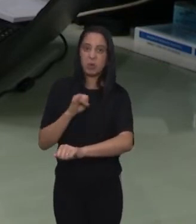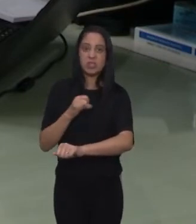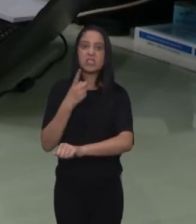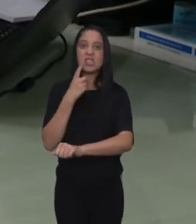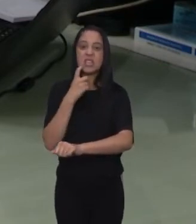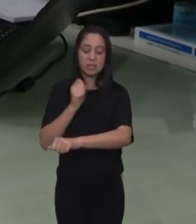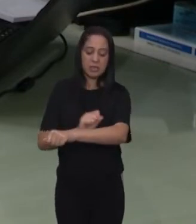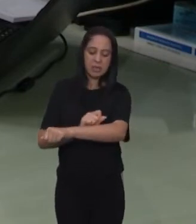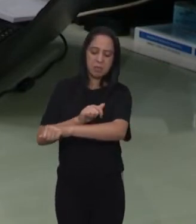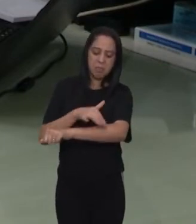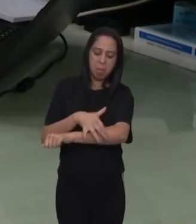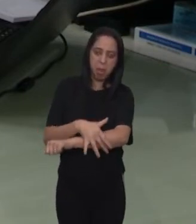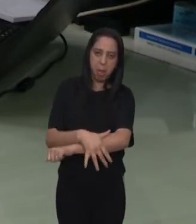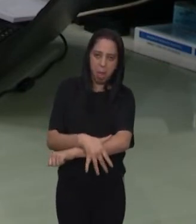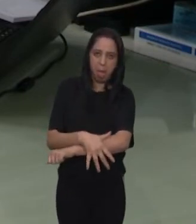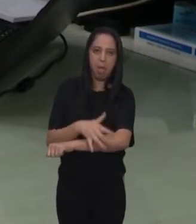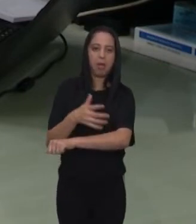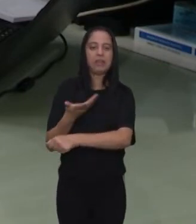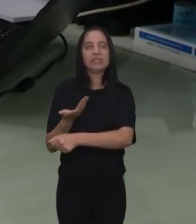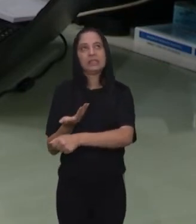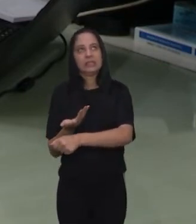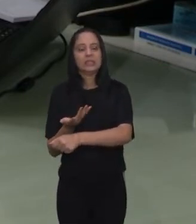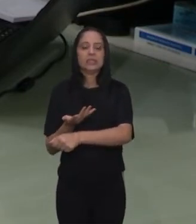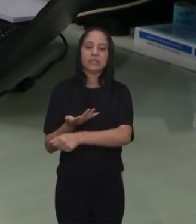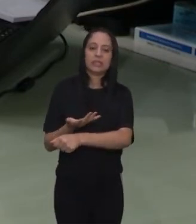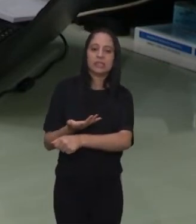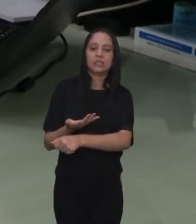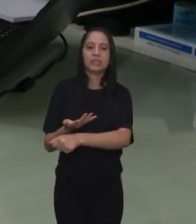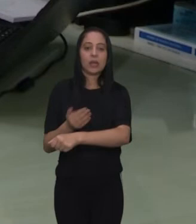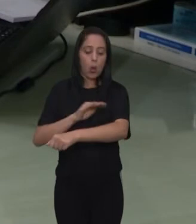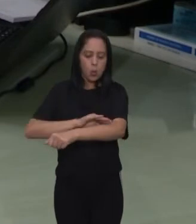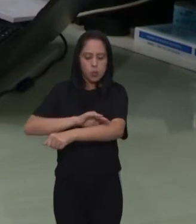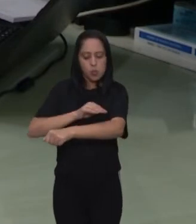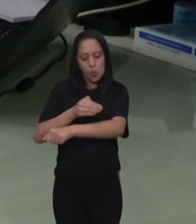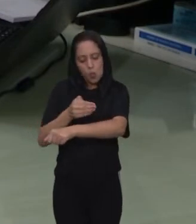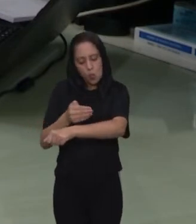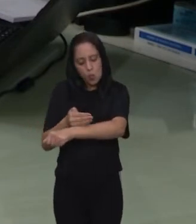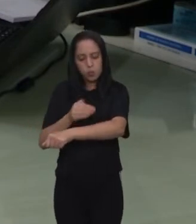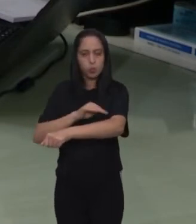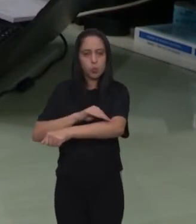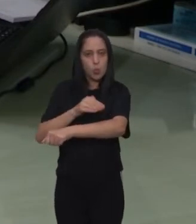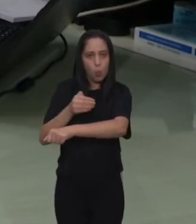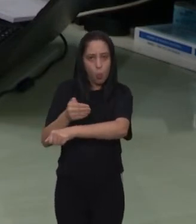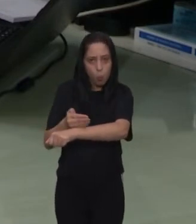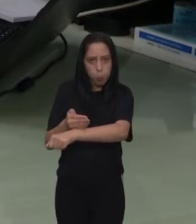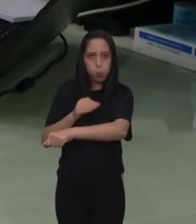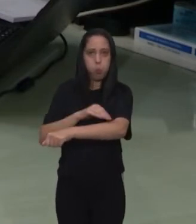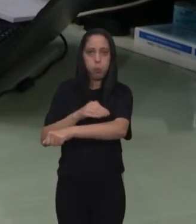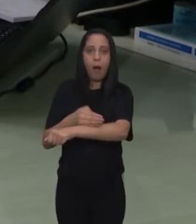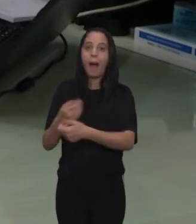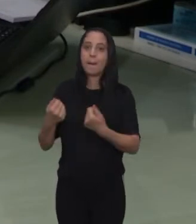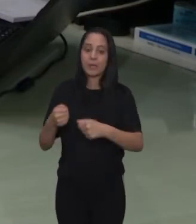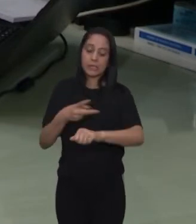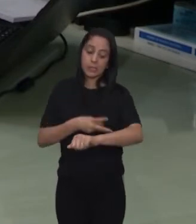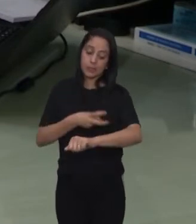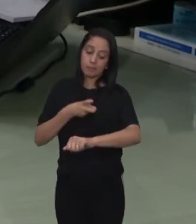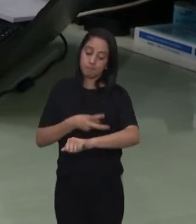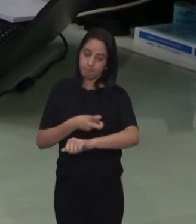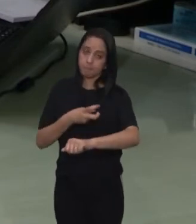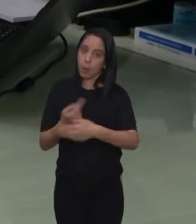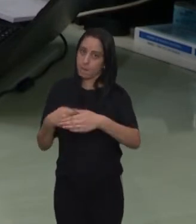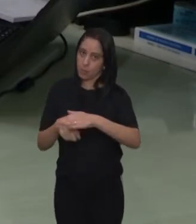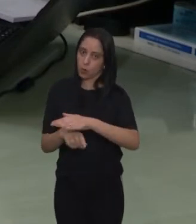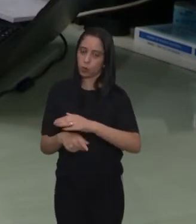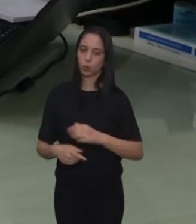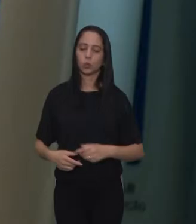começaram a sangrar aumentaram de tamanho ou ficaram mais altinhas mais populosas precisa ter uma